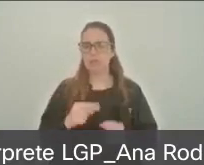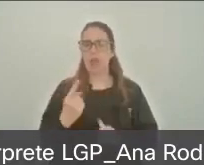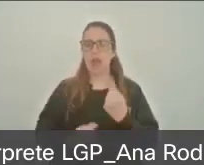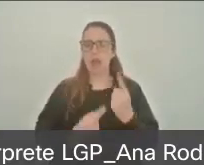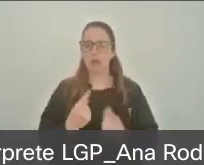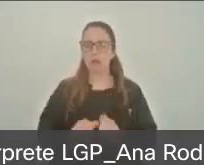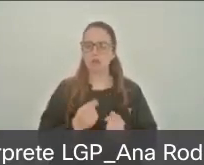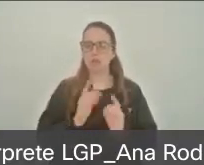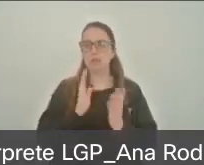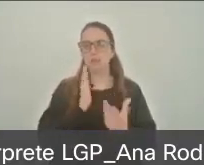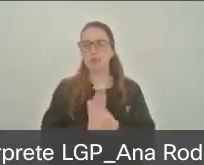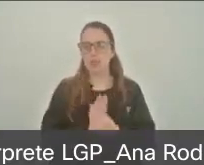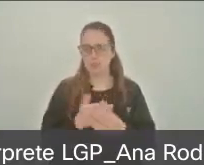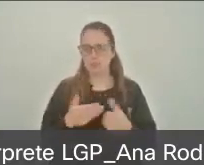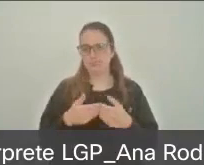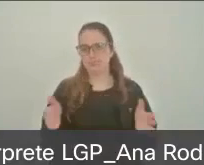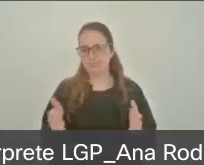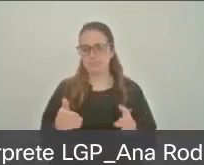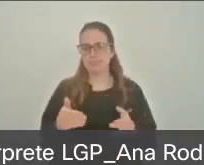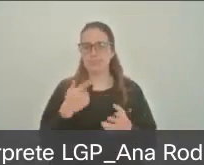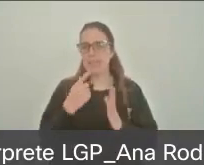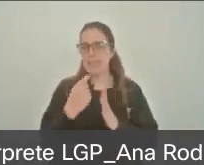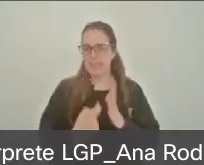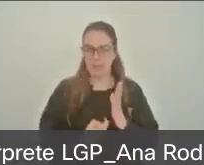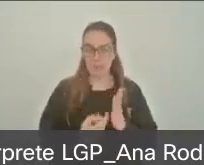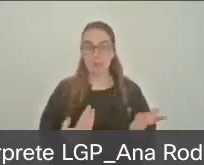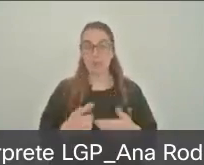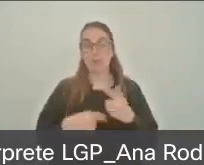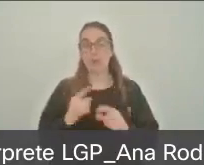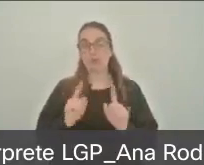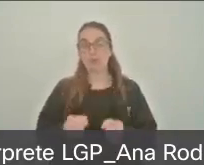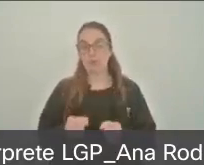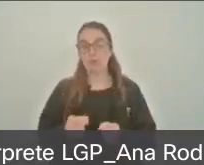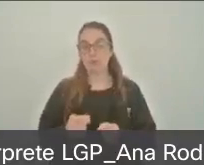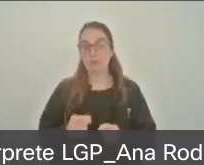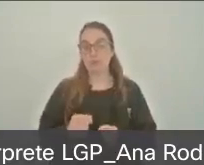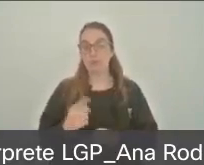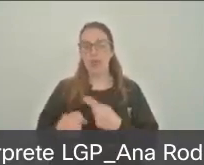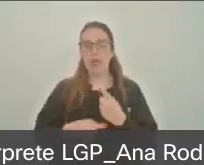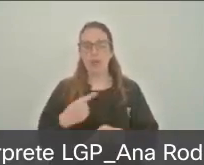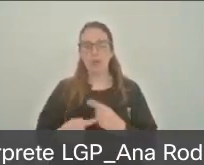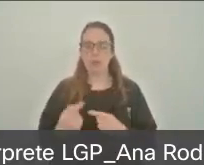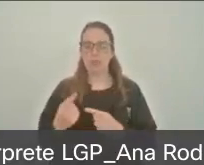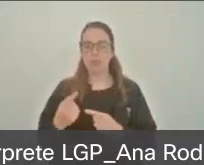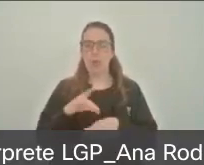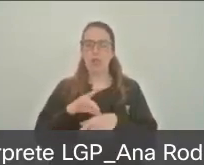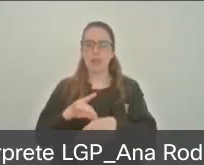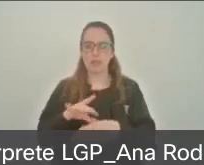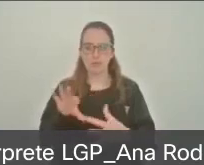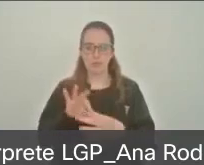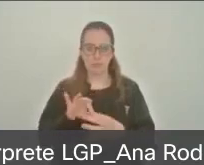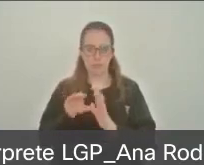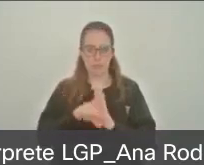processos de inquérito, no âmbito dos quais foram emitidas instruções sobre esta matéria. E, justamente,